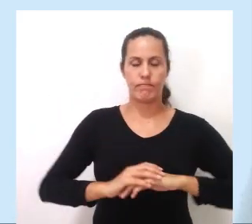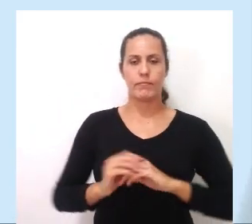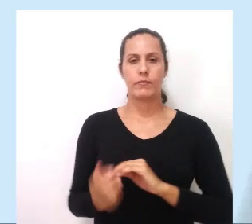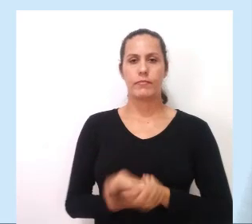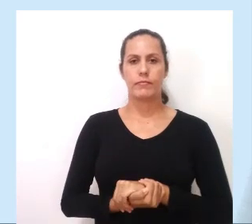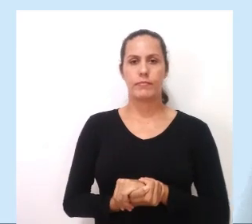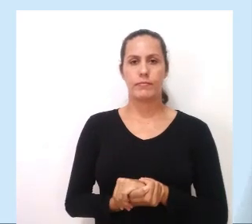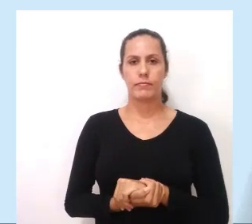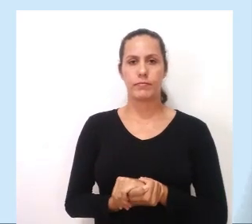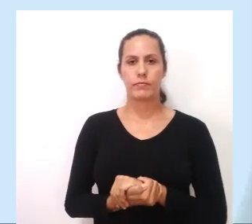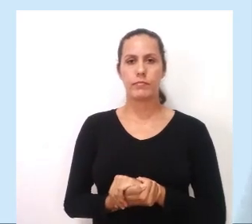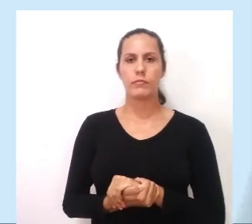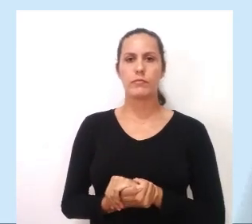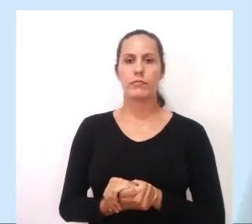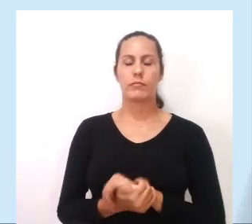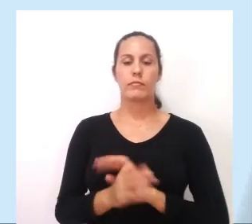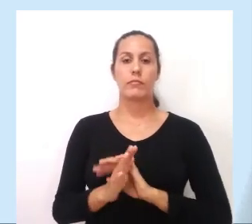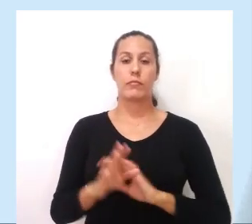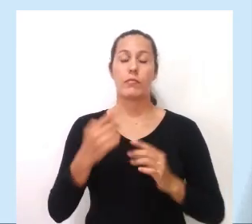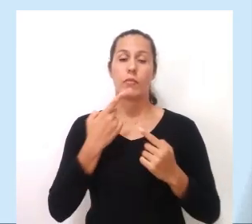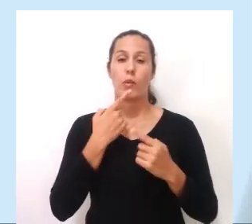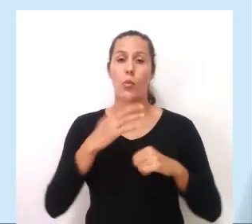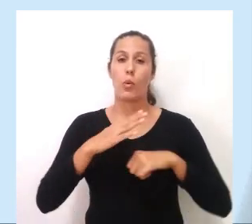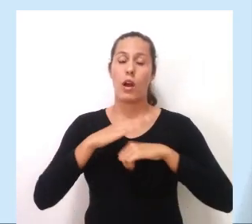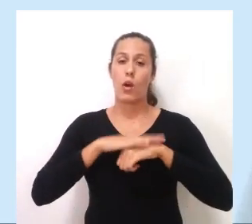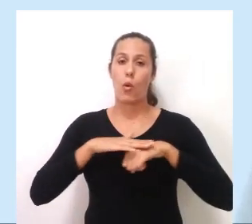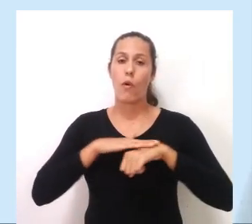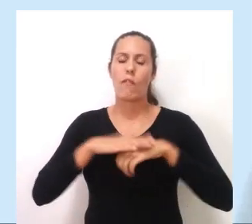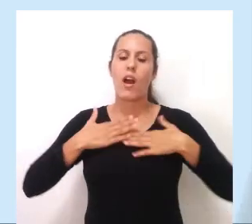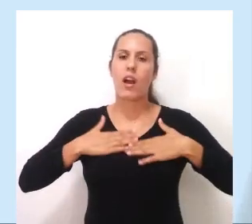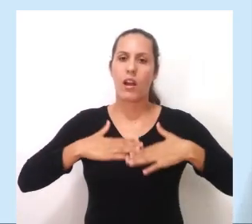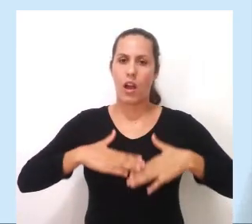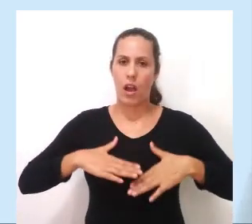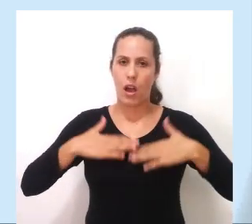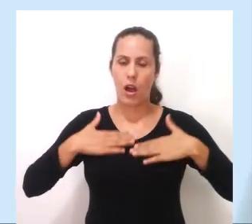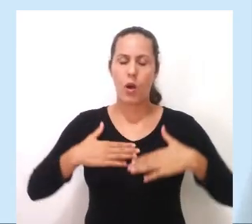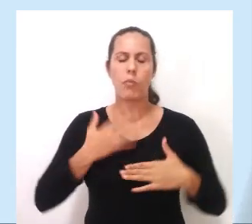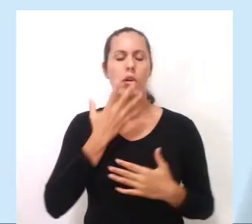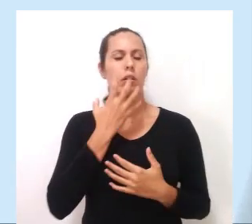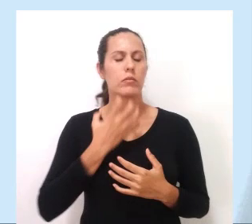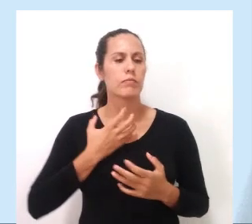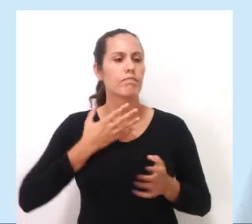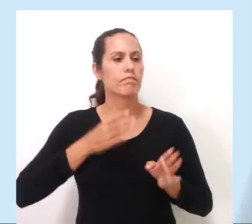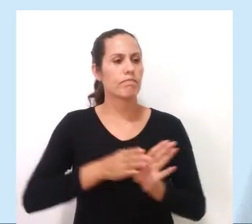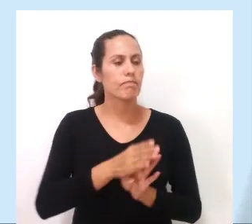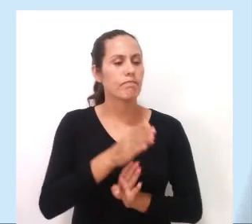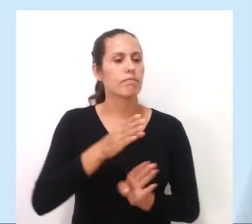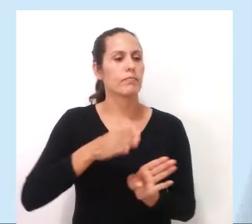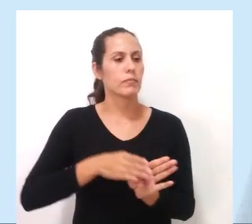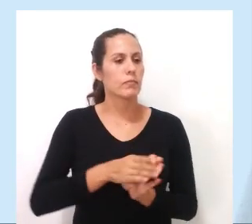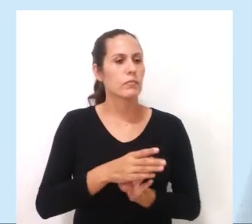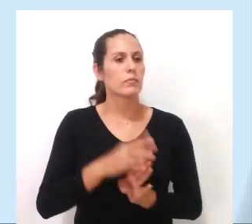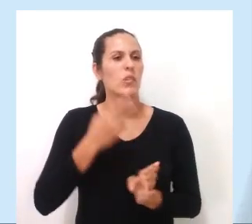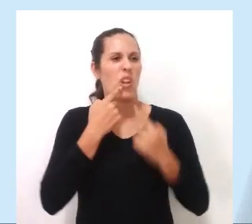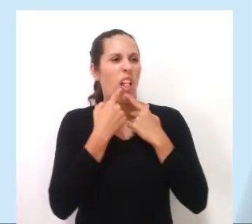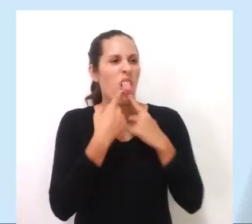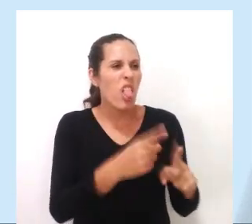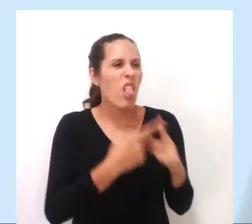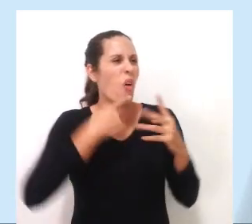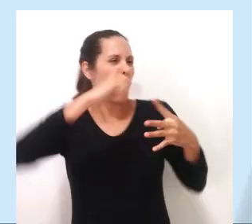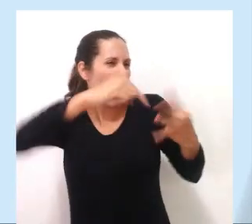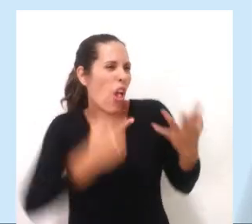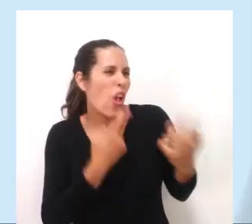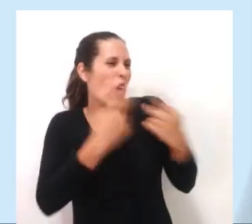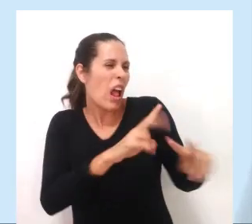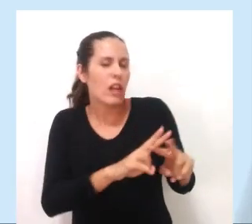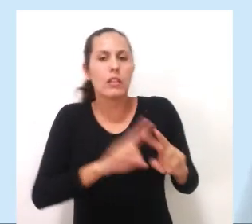às atividades sexuais. Uma conversa calma, serena, né? Sem